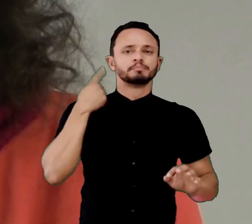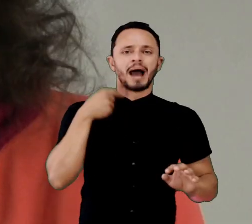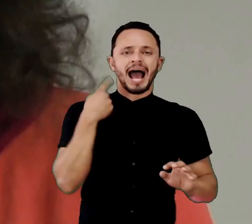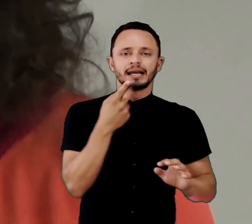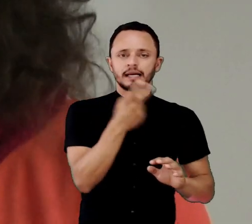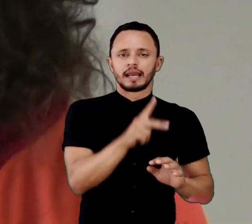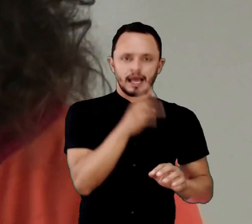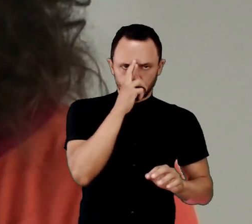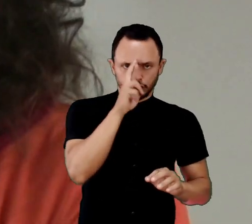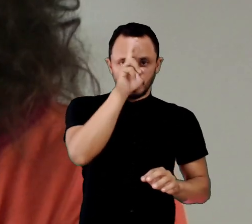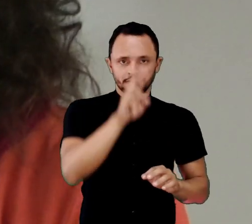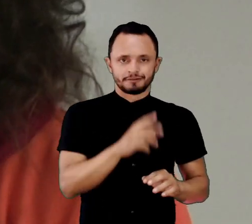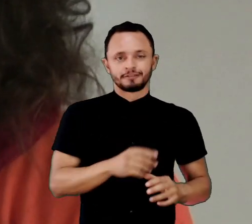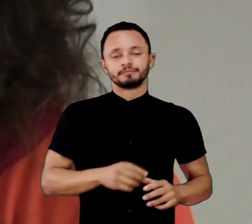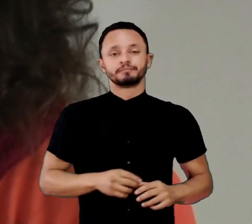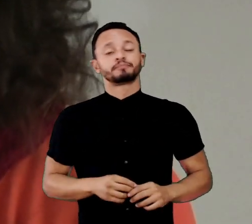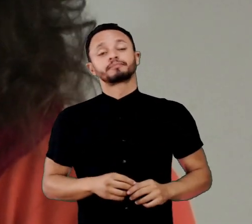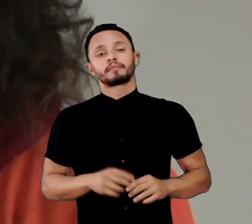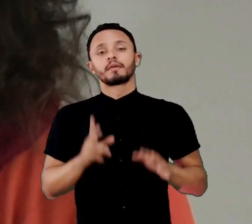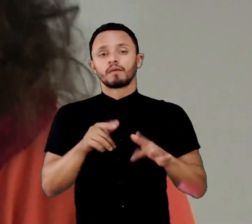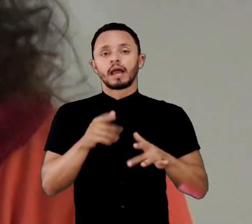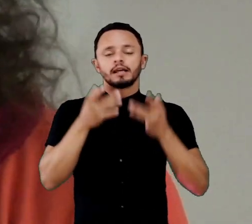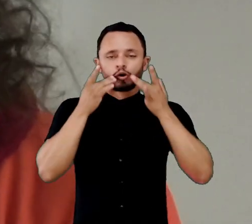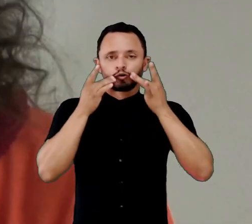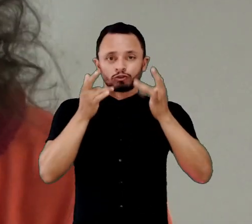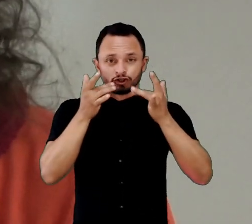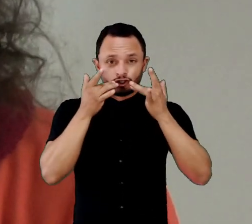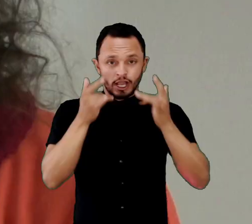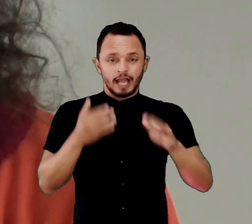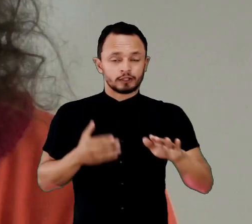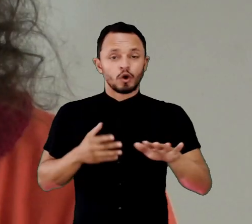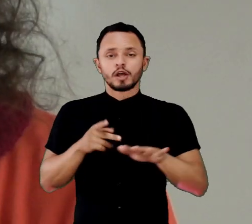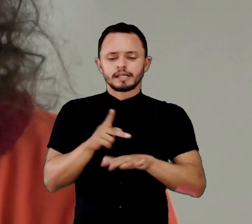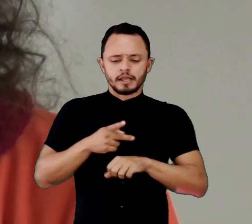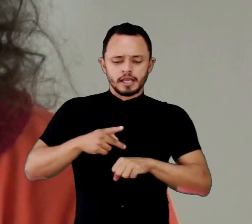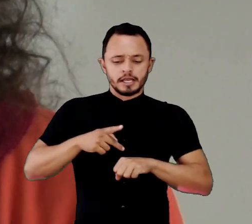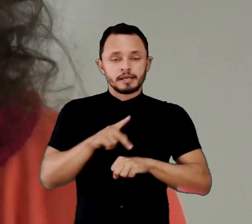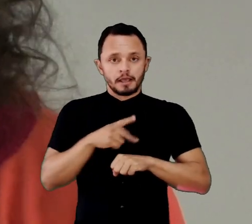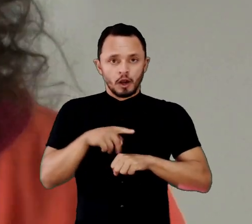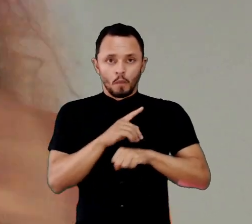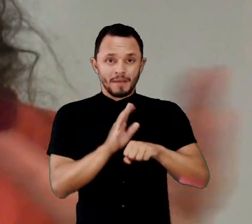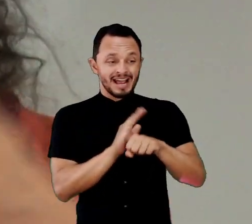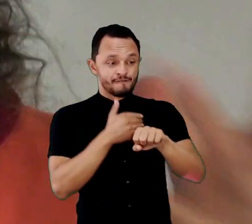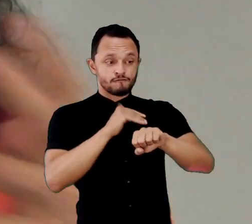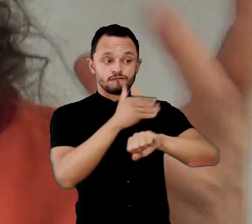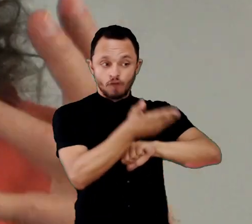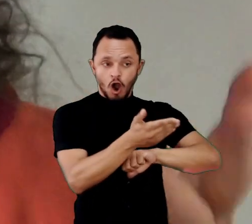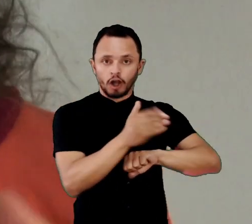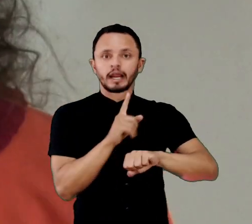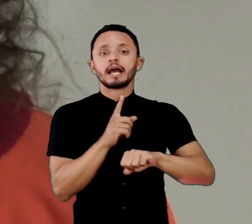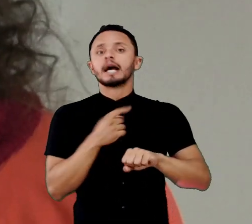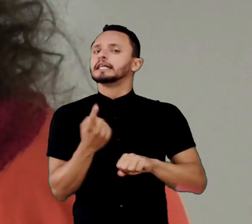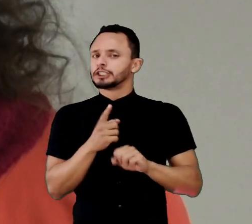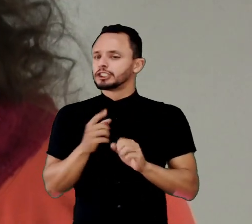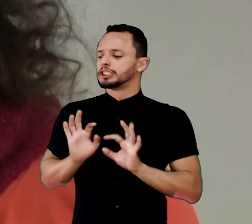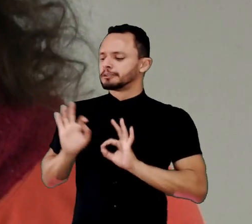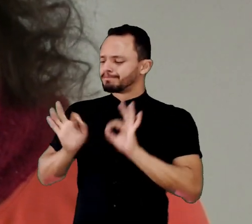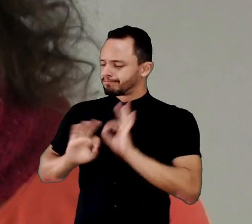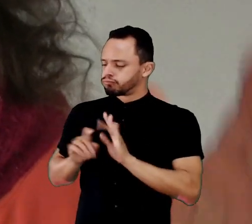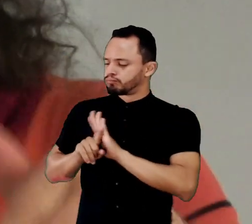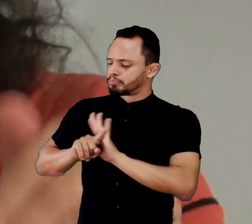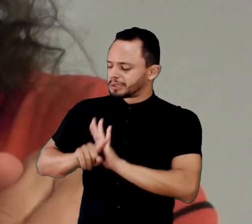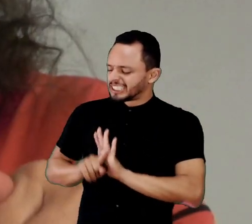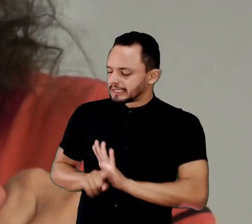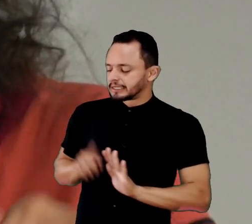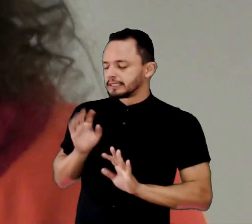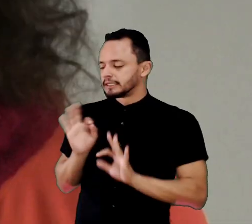e foi um espetáculo que a gente investiu na internacionalização também, depois dessa circulação nacional